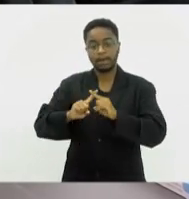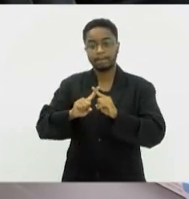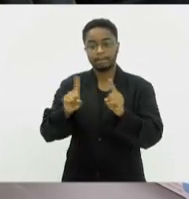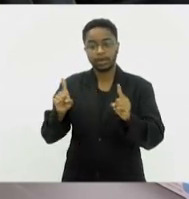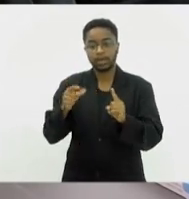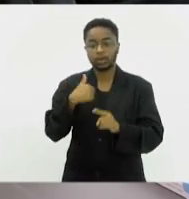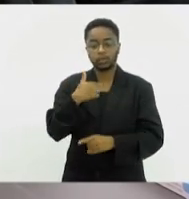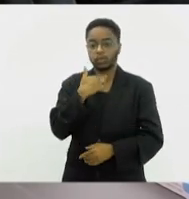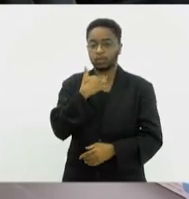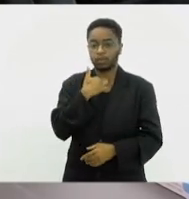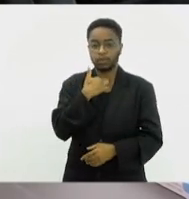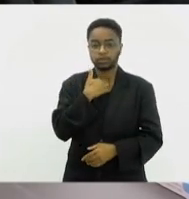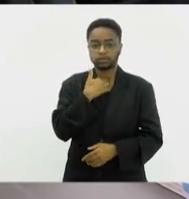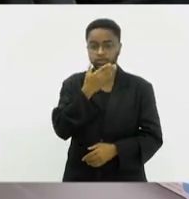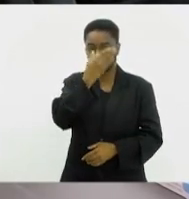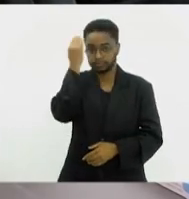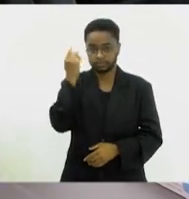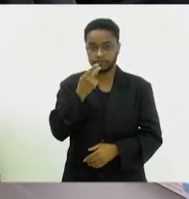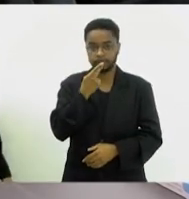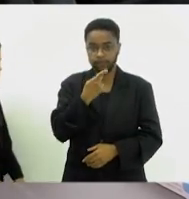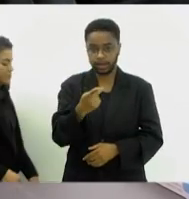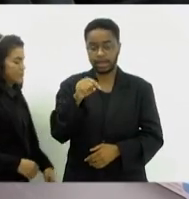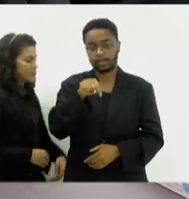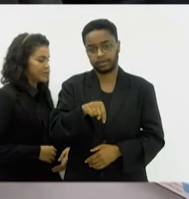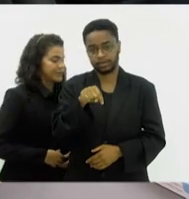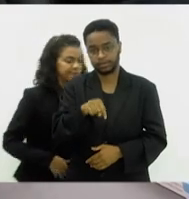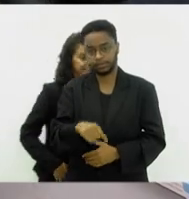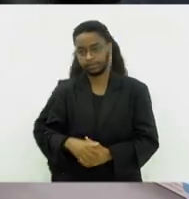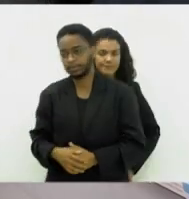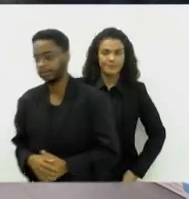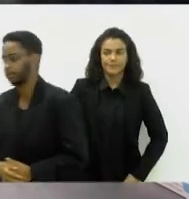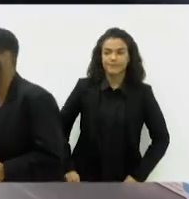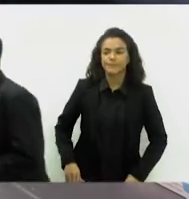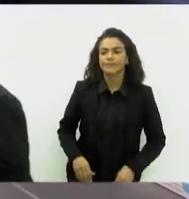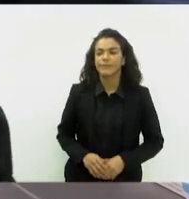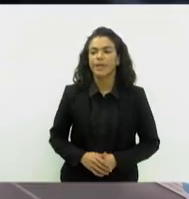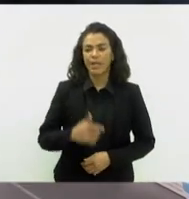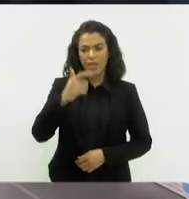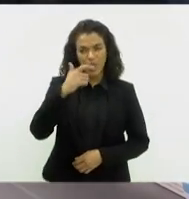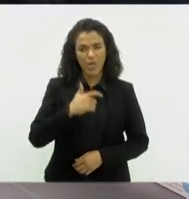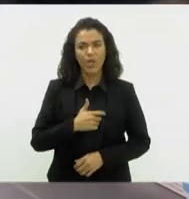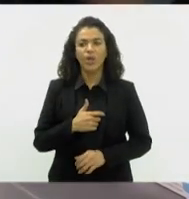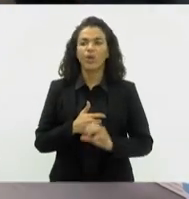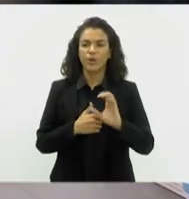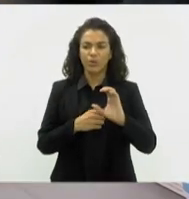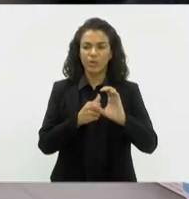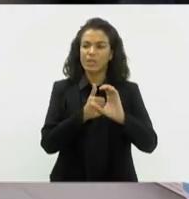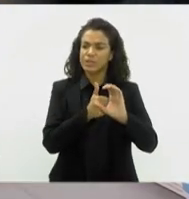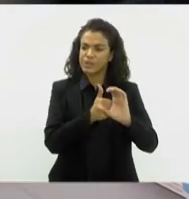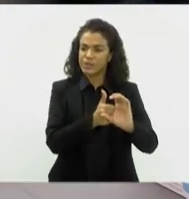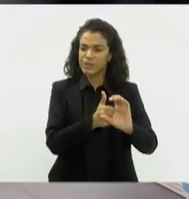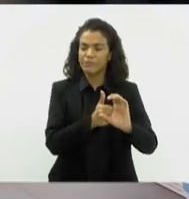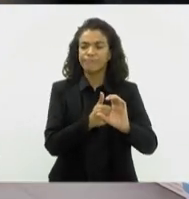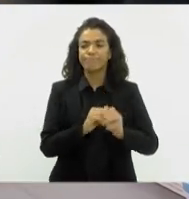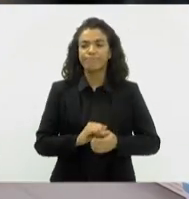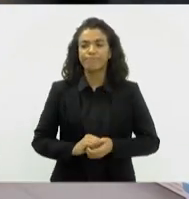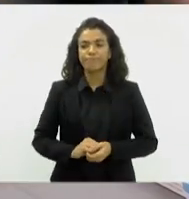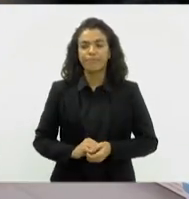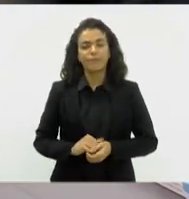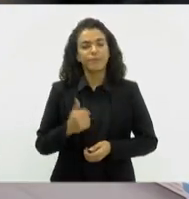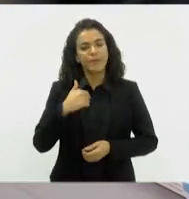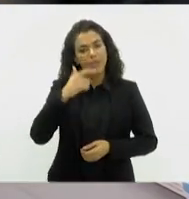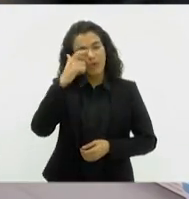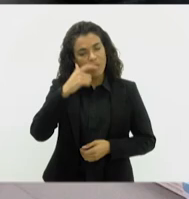podia deixar de fazer essa fala aqui, cristã sendo eu, de entender e compreender, de lhe